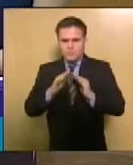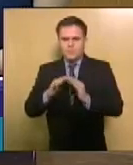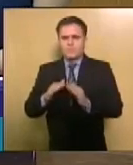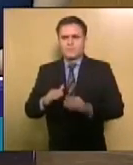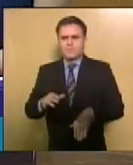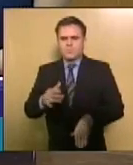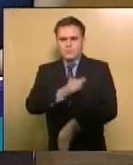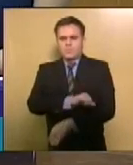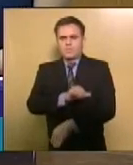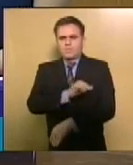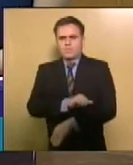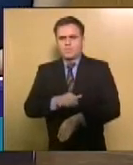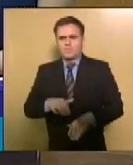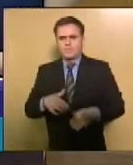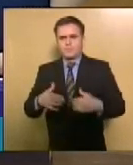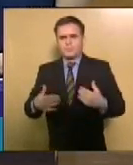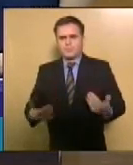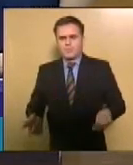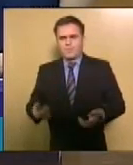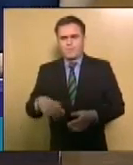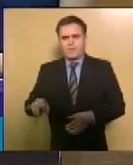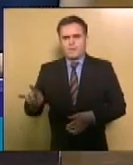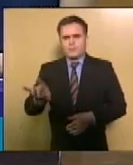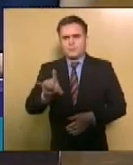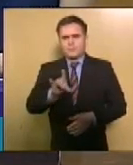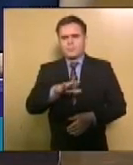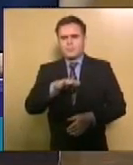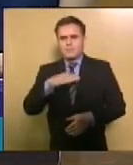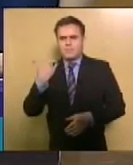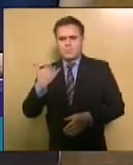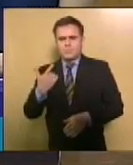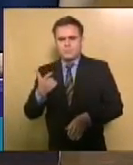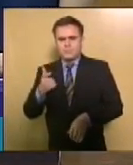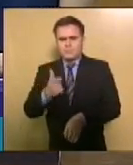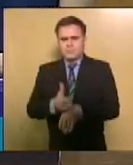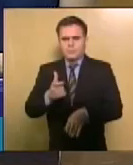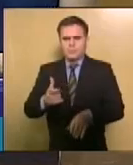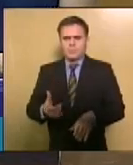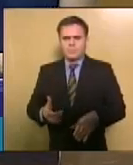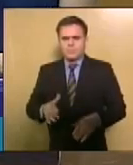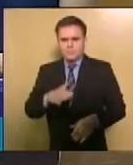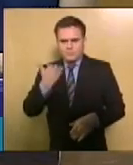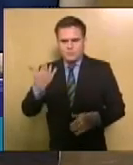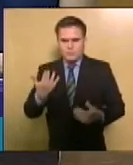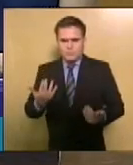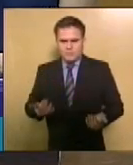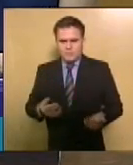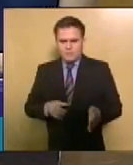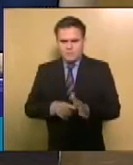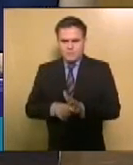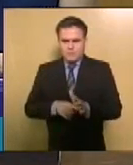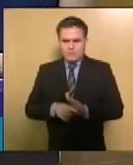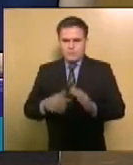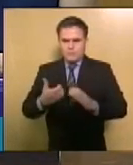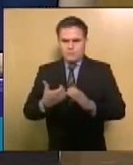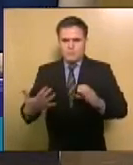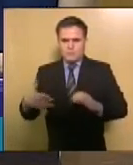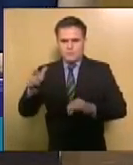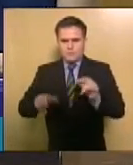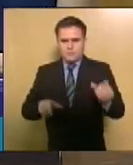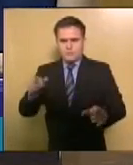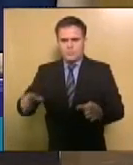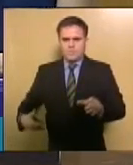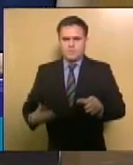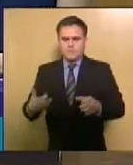Janeiro e nós pegamos também cada pessoa que morreu assassinada no Rio de Janeiro Então nós pegamos as características das pessoas a